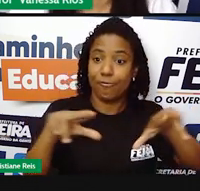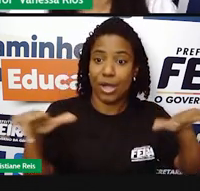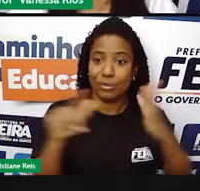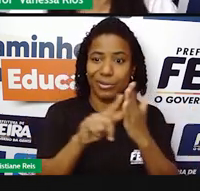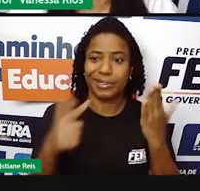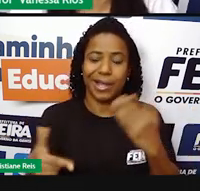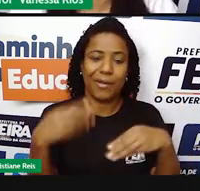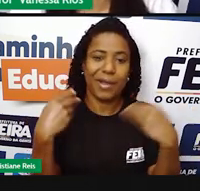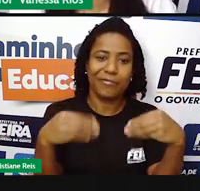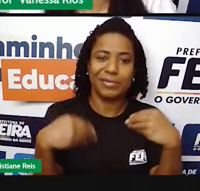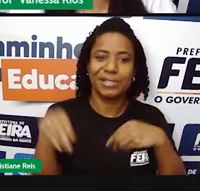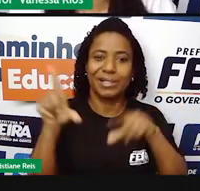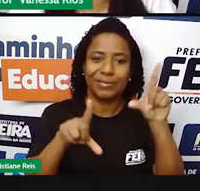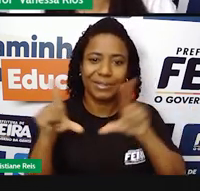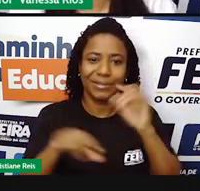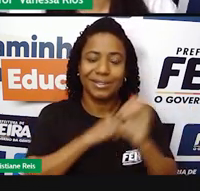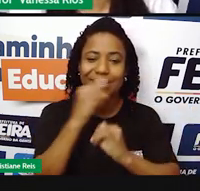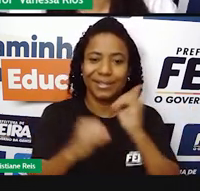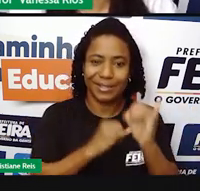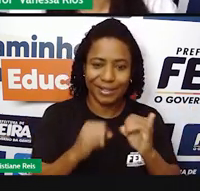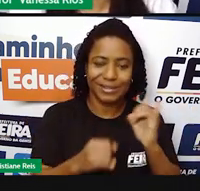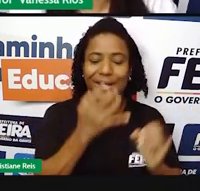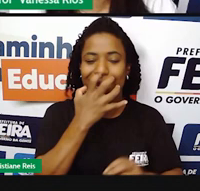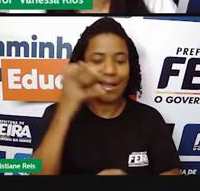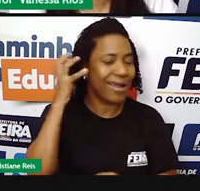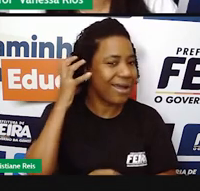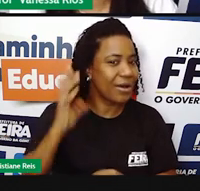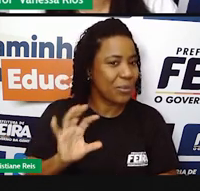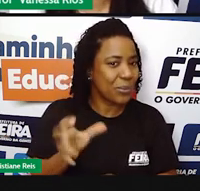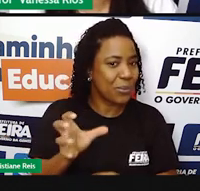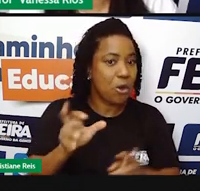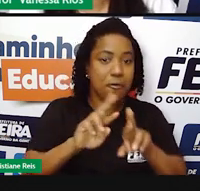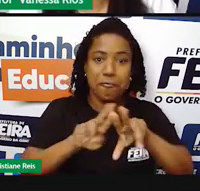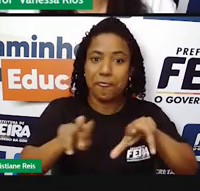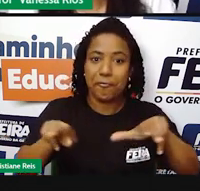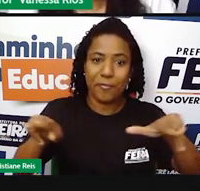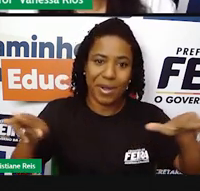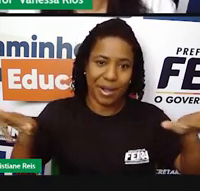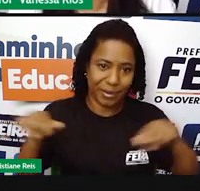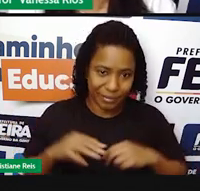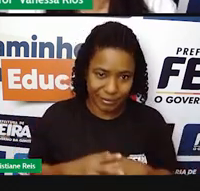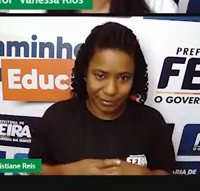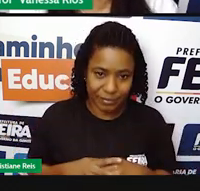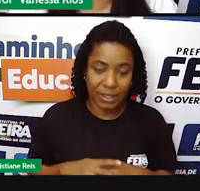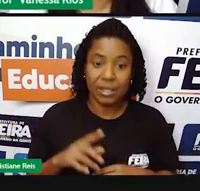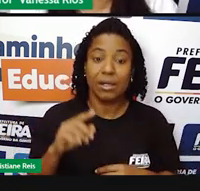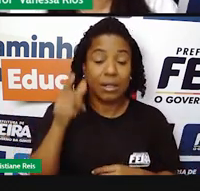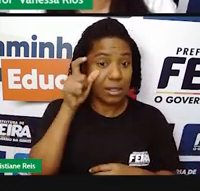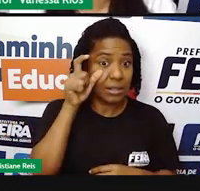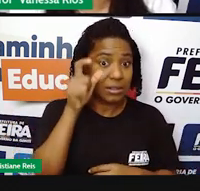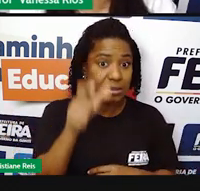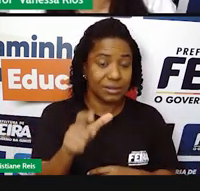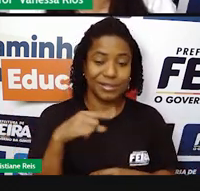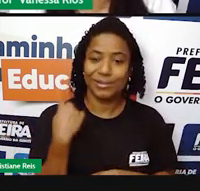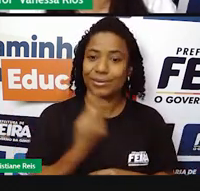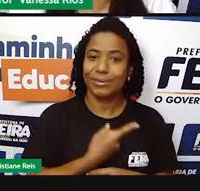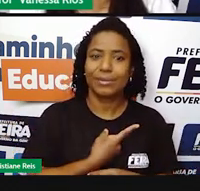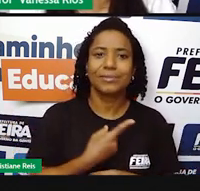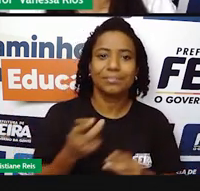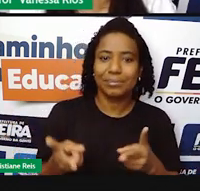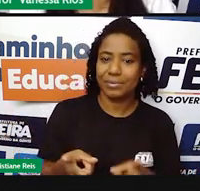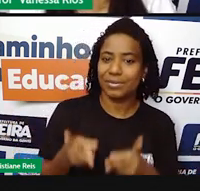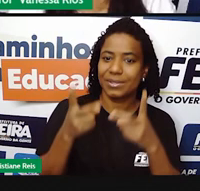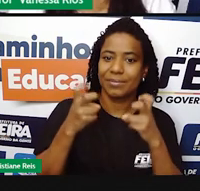televisão, internet, rádio, dentre outros. E aí é interessante a gente destacar que a reportagem ela